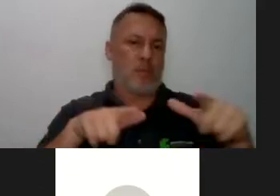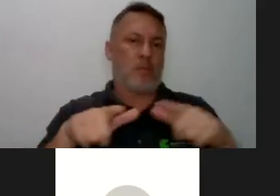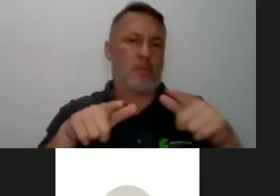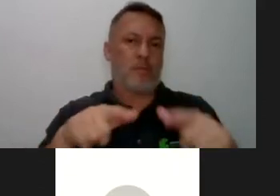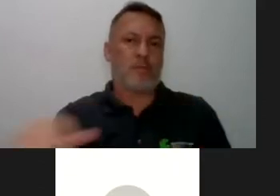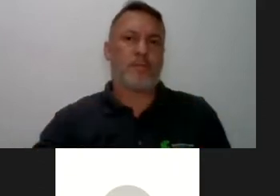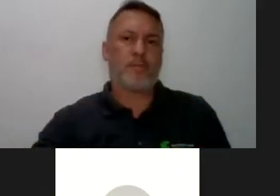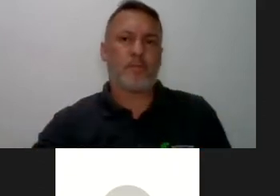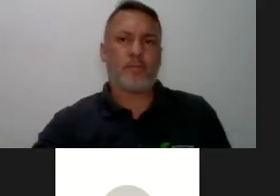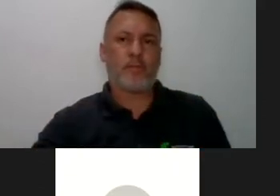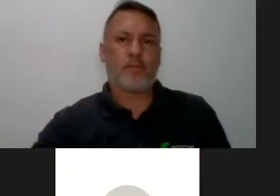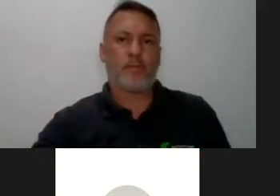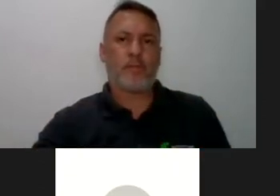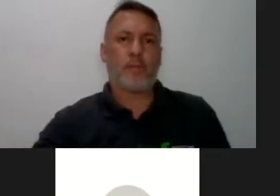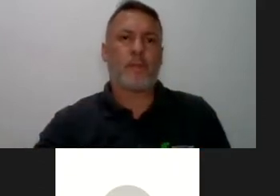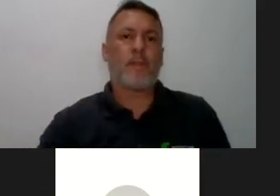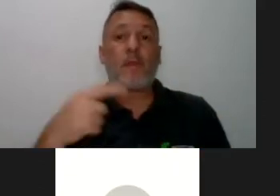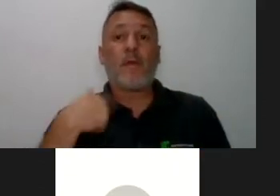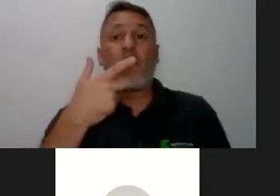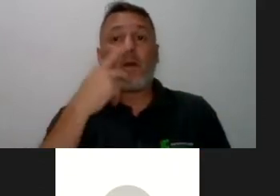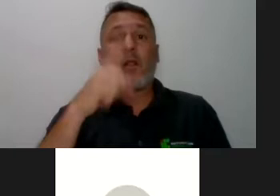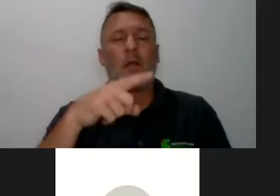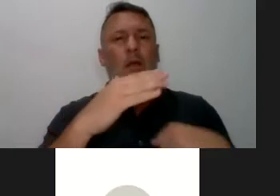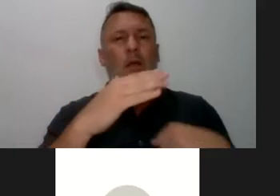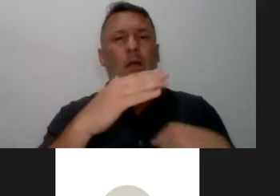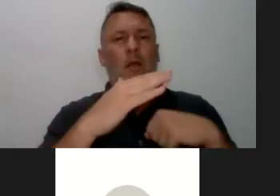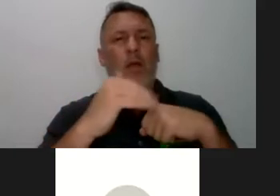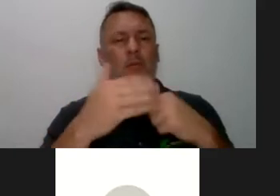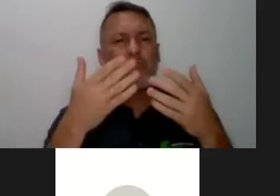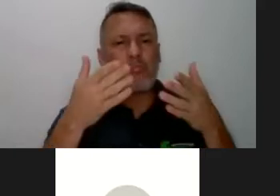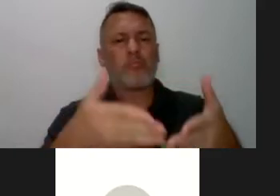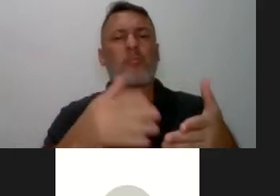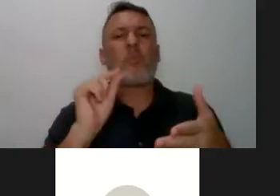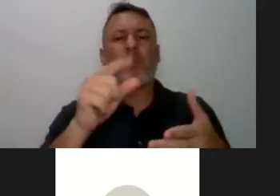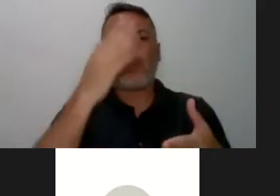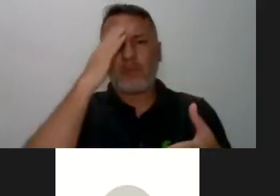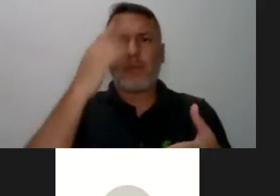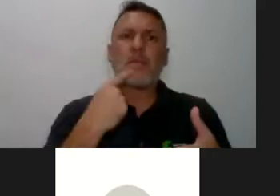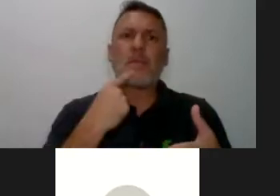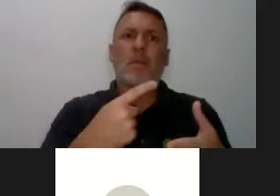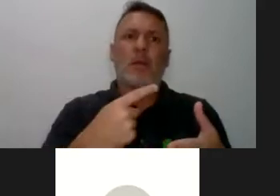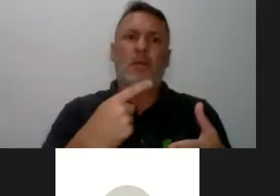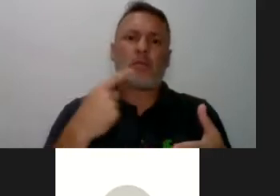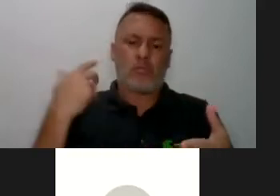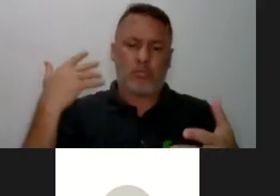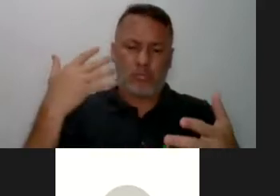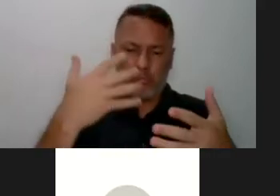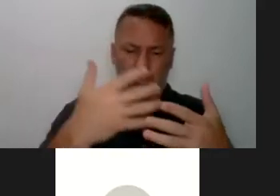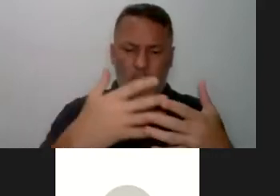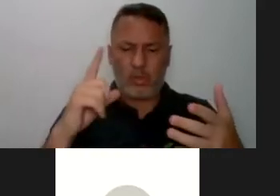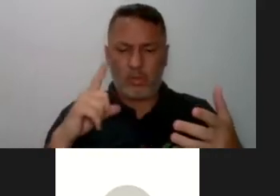Falo com muito carinho, um trabalho de uma jornada que, né, que fez